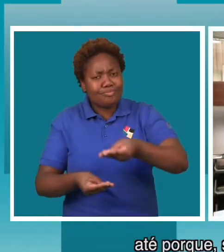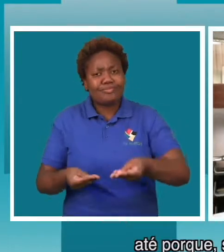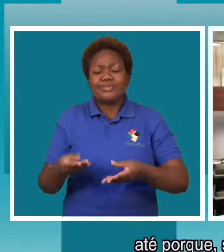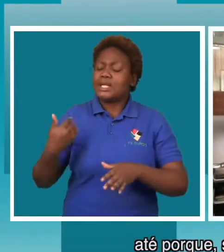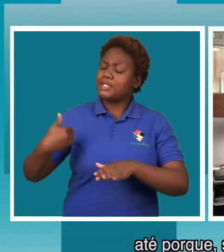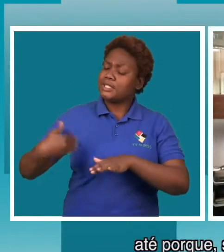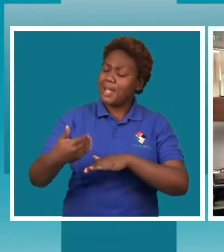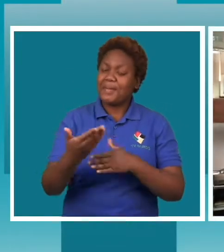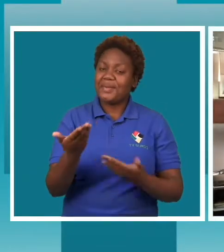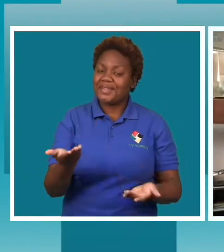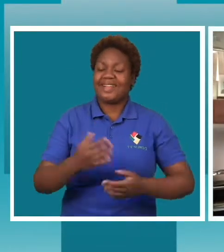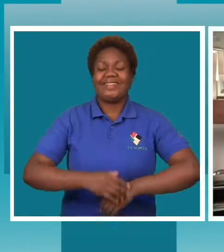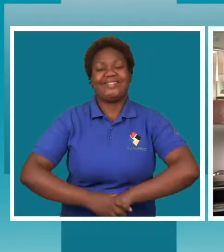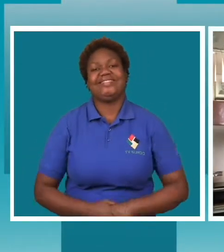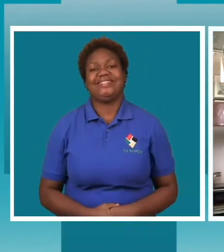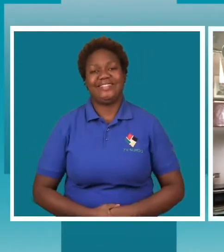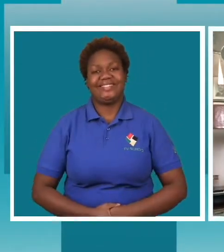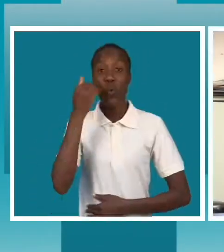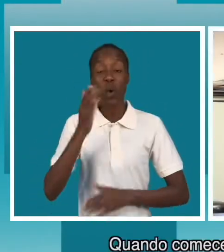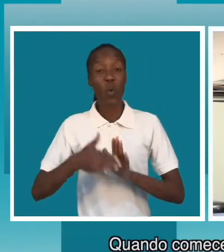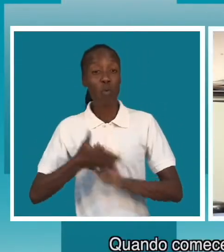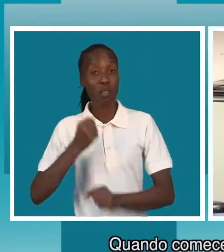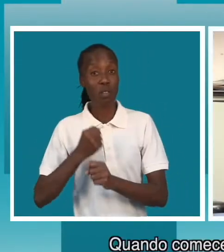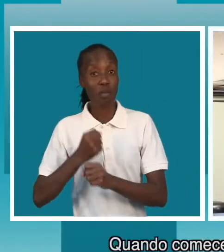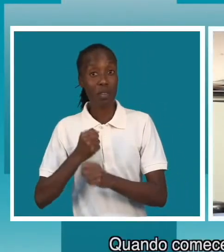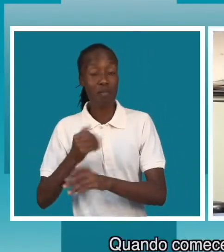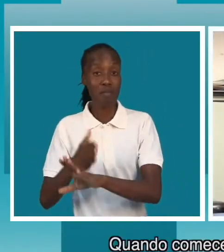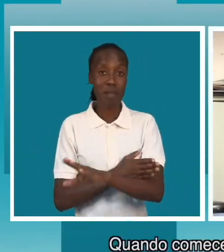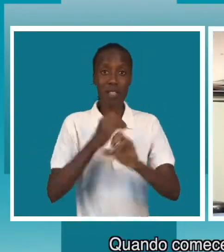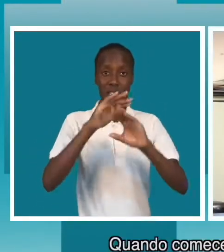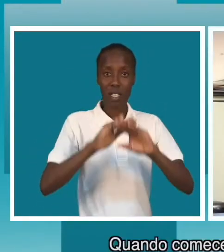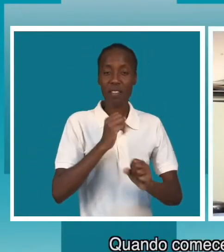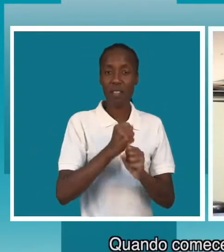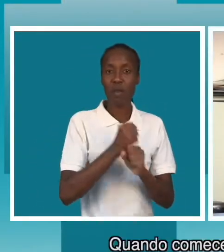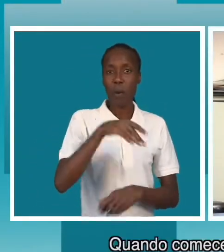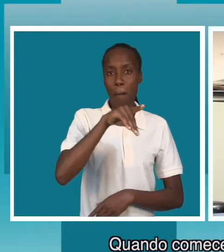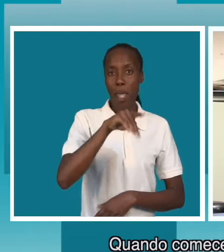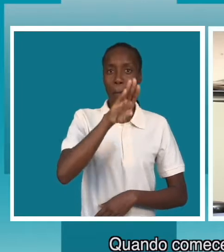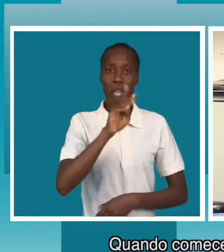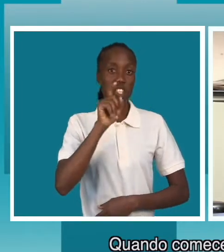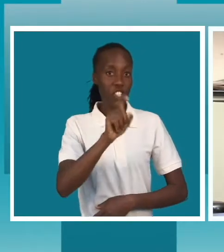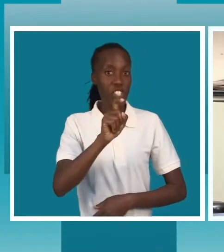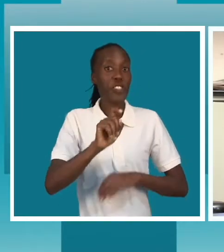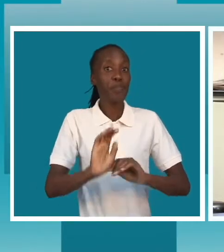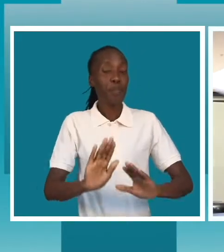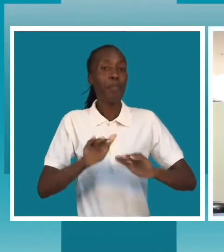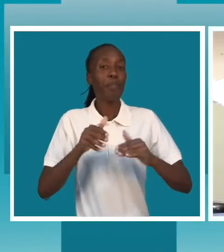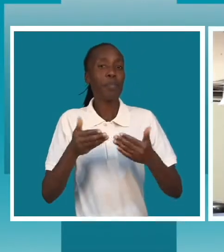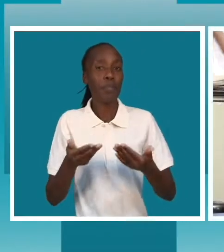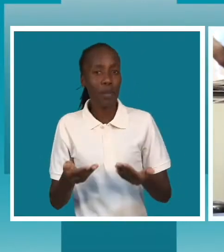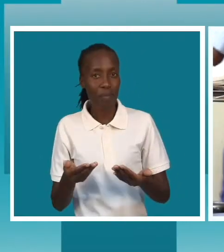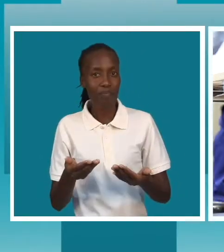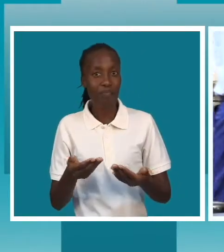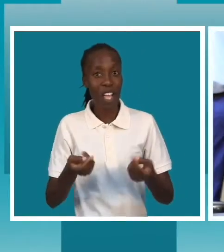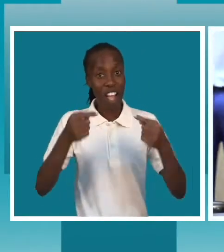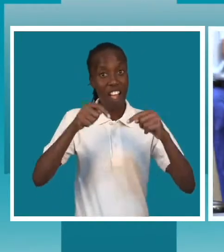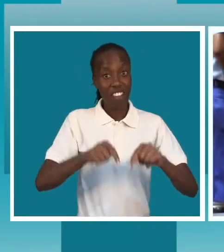conhecimento com os seus colegas quando comecei a trabalhar estava a trabalhar num beliche então